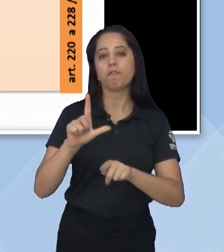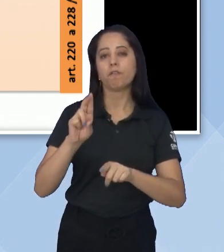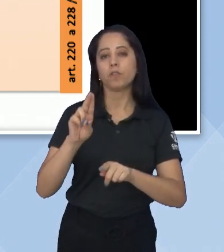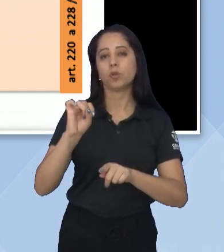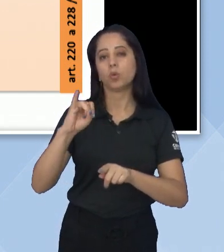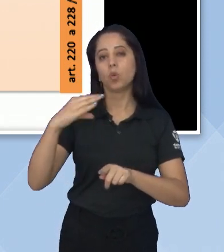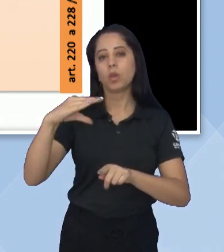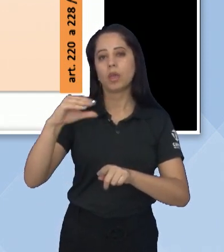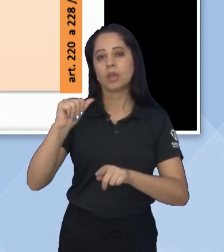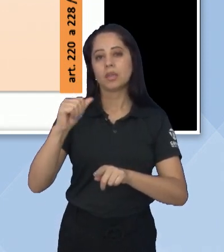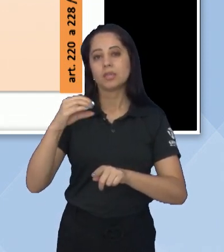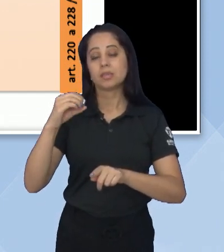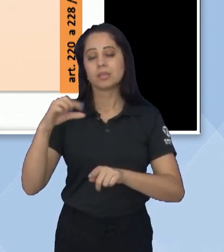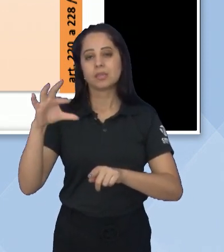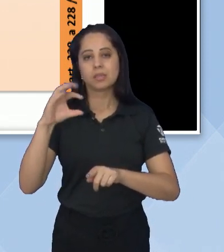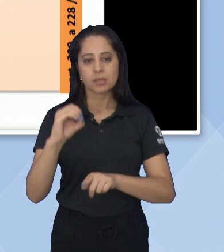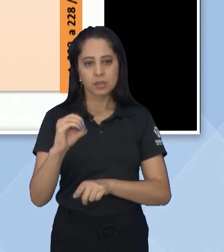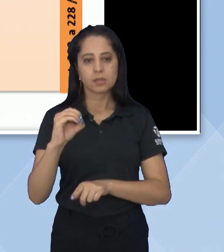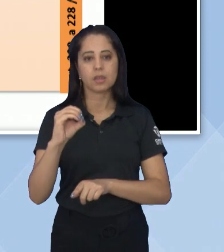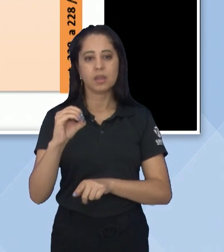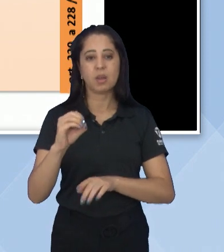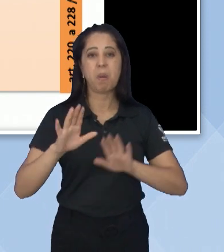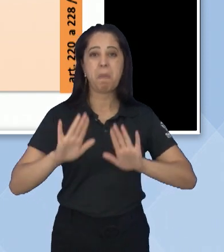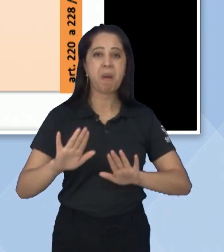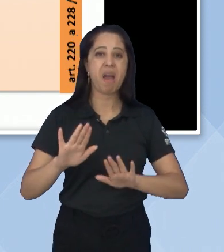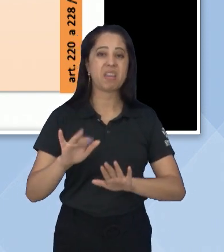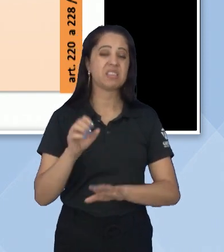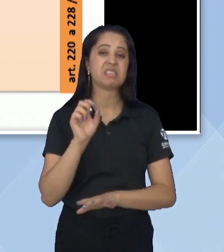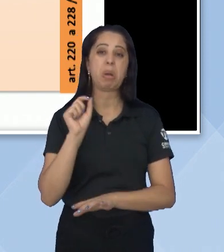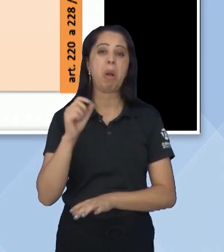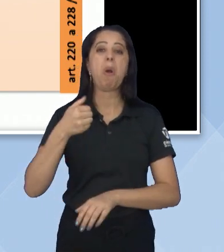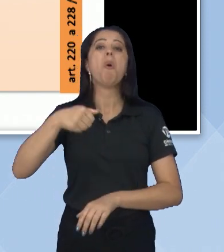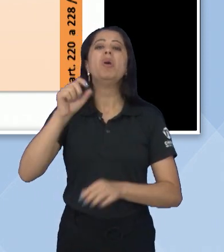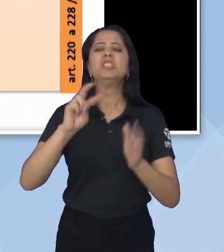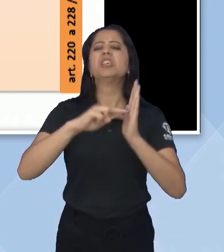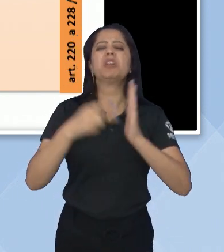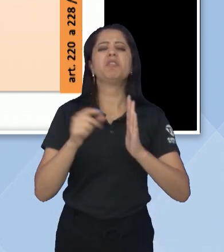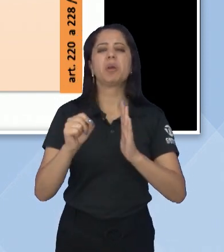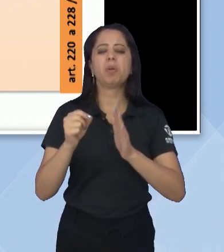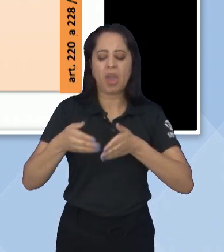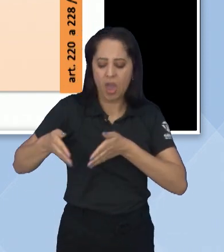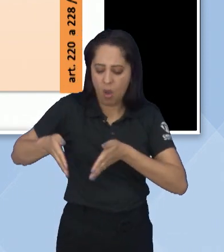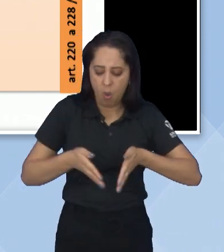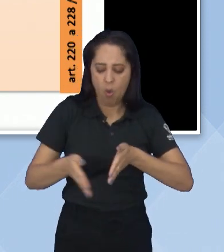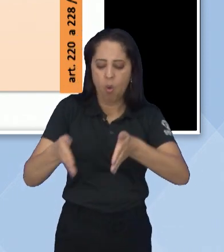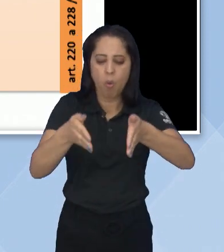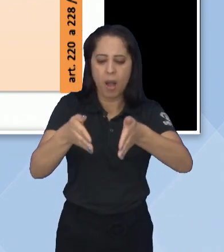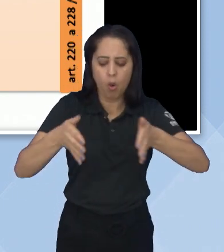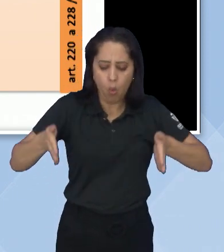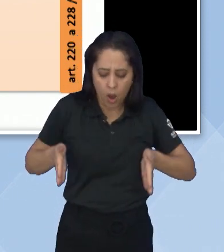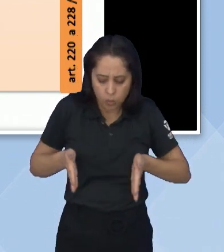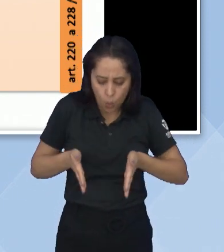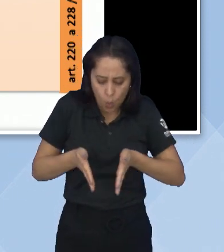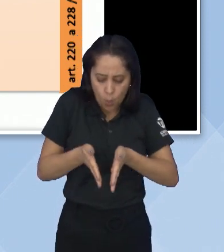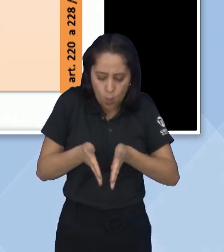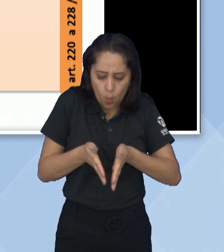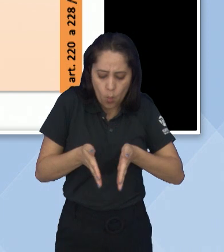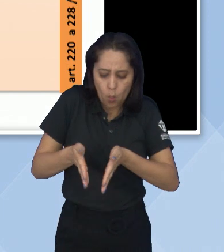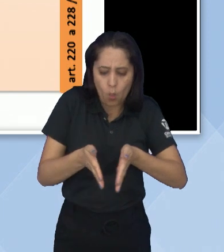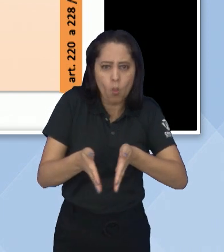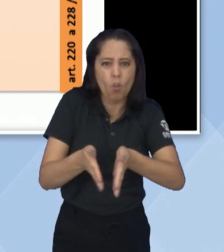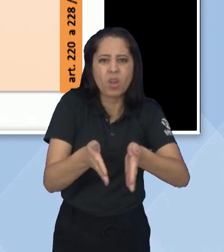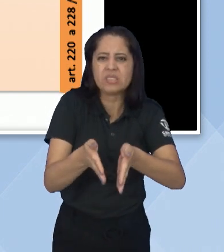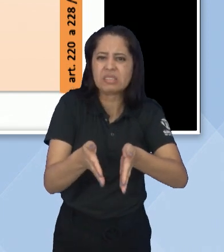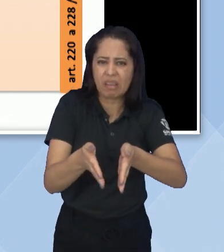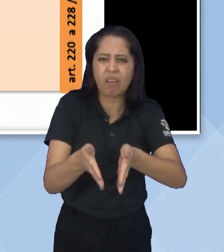tava começando a aparecer nos projetos como simplesmente uma viela de passagem então nós percebemos uma bula na legislação eu vou falar essa palavra